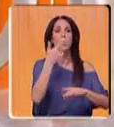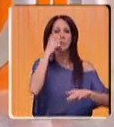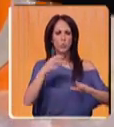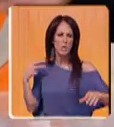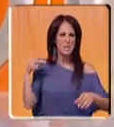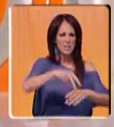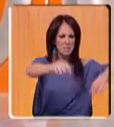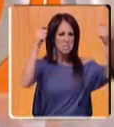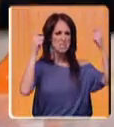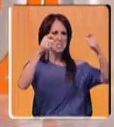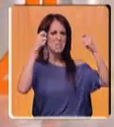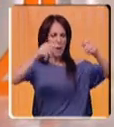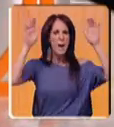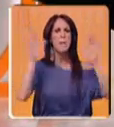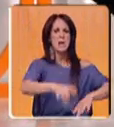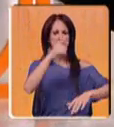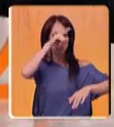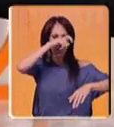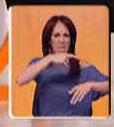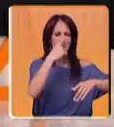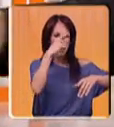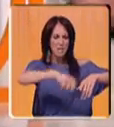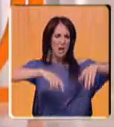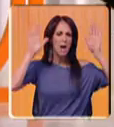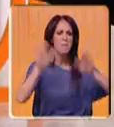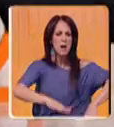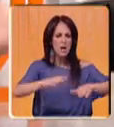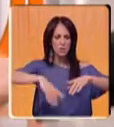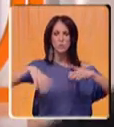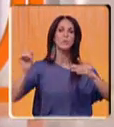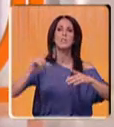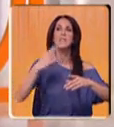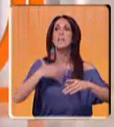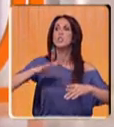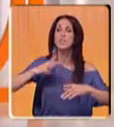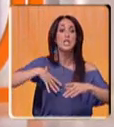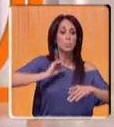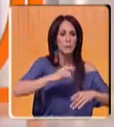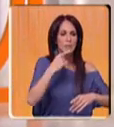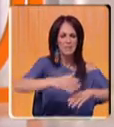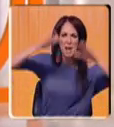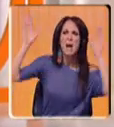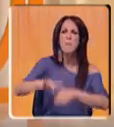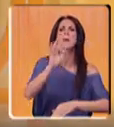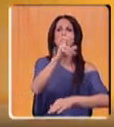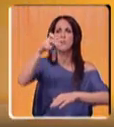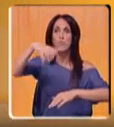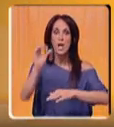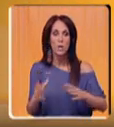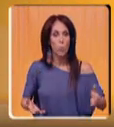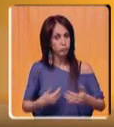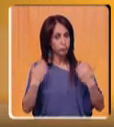em cena com um cartaz a dizer abaixo Salazar, e era contra a Espanha também, e abaixo Franco. Sim. Essas... Os parecendo que não, pois, parecendo que